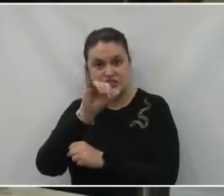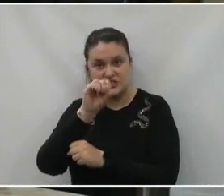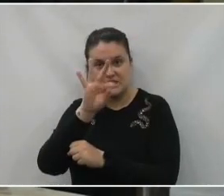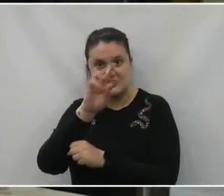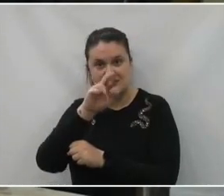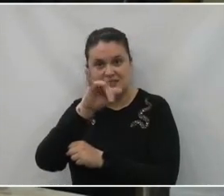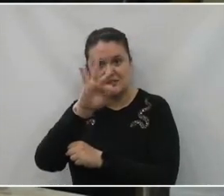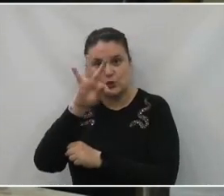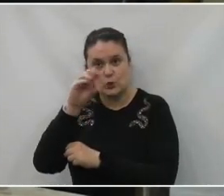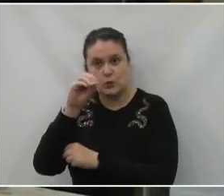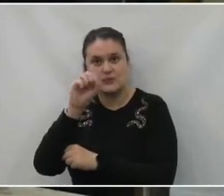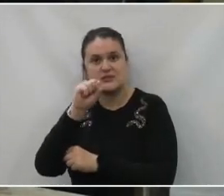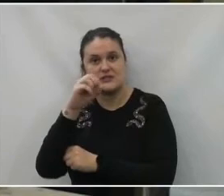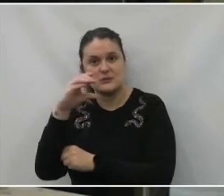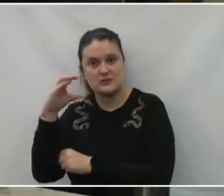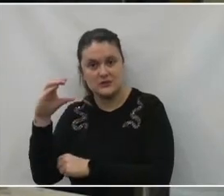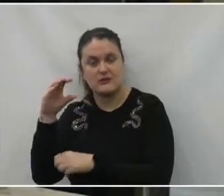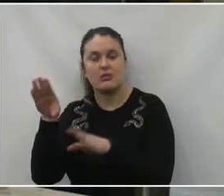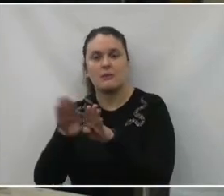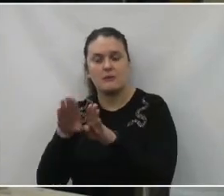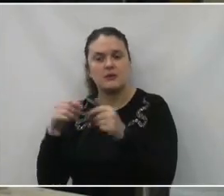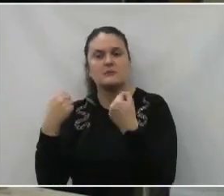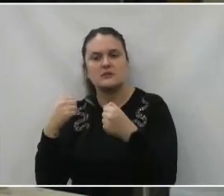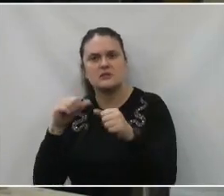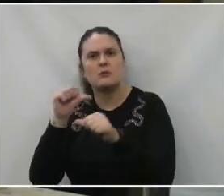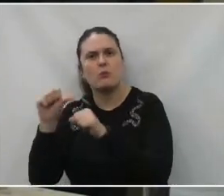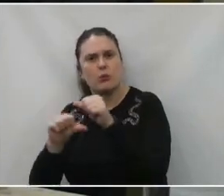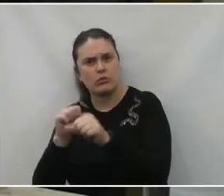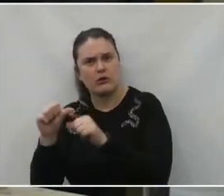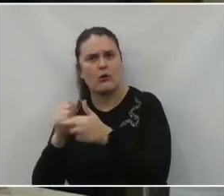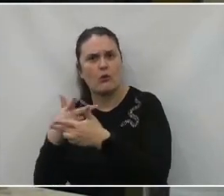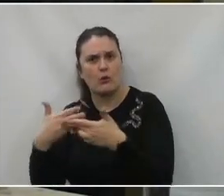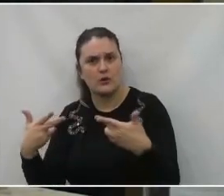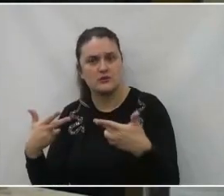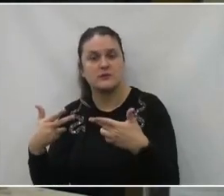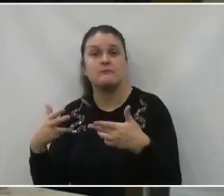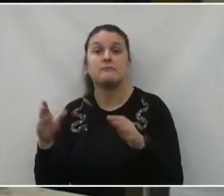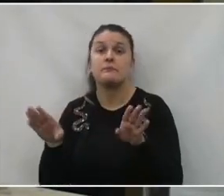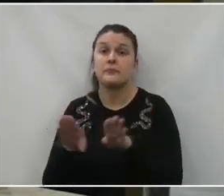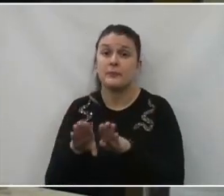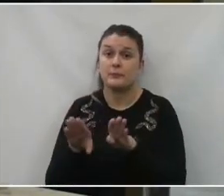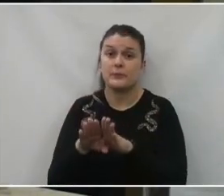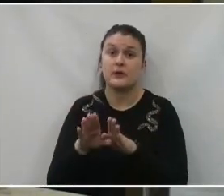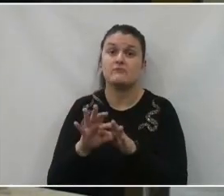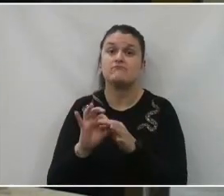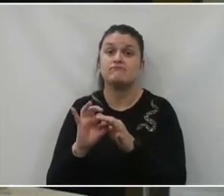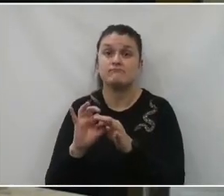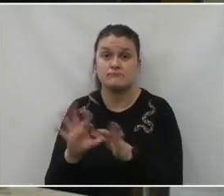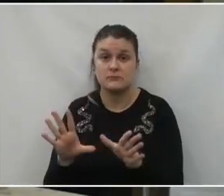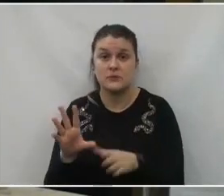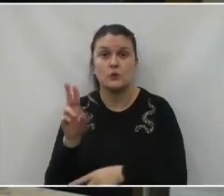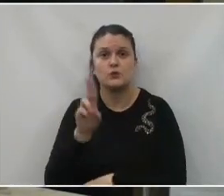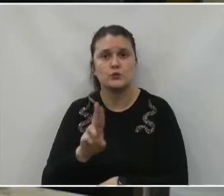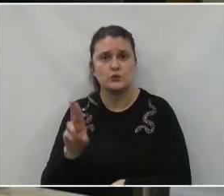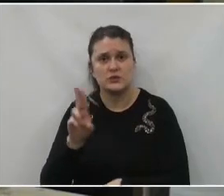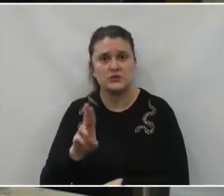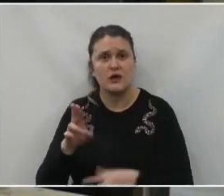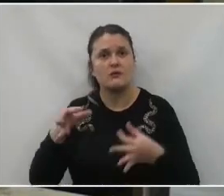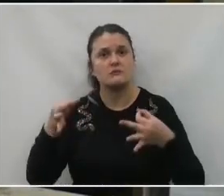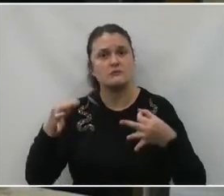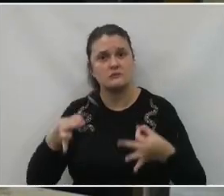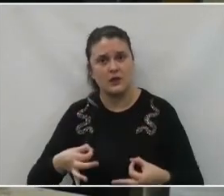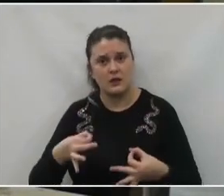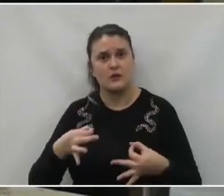bairro com essa visão da necessidade de mudança. Assim como ser permitido também o uso